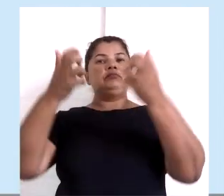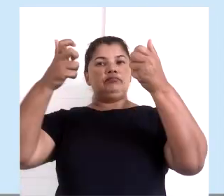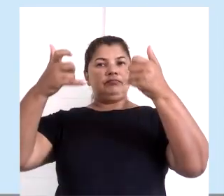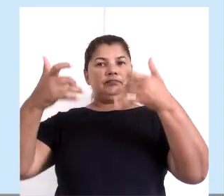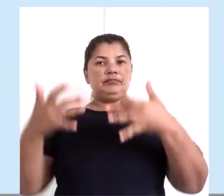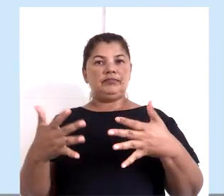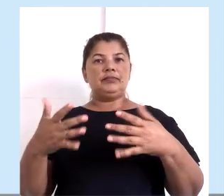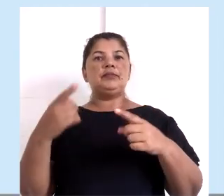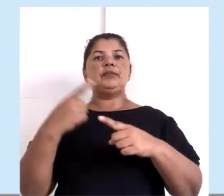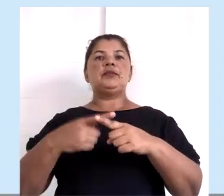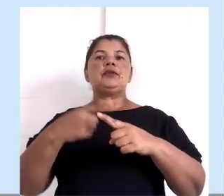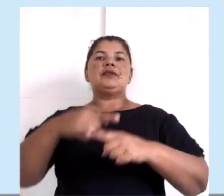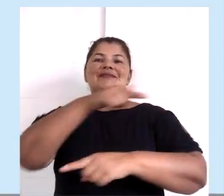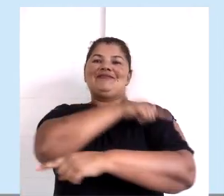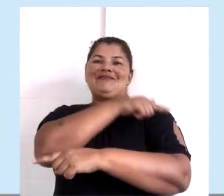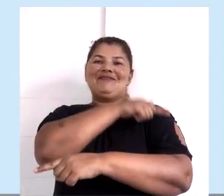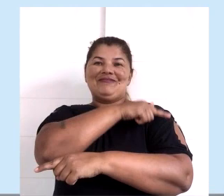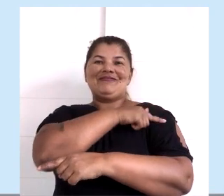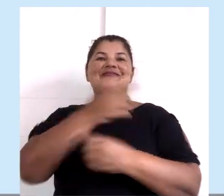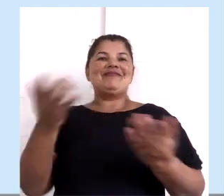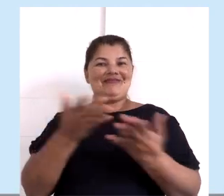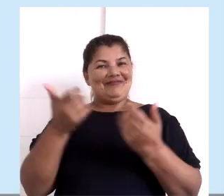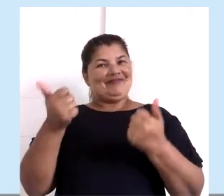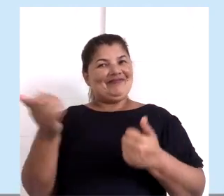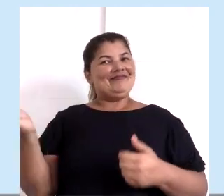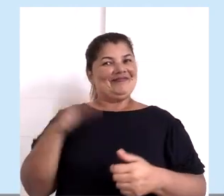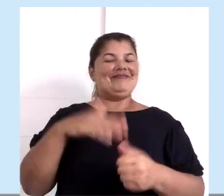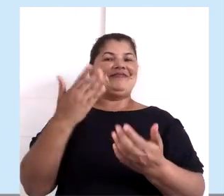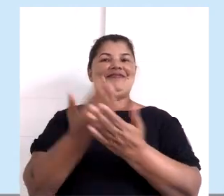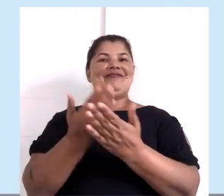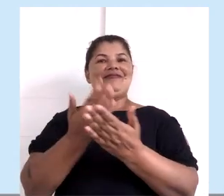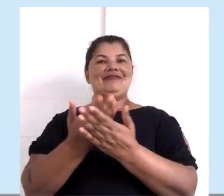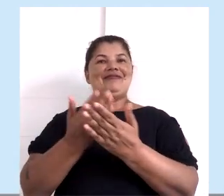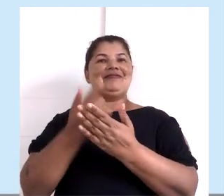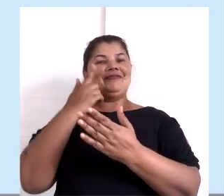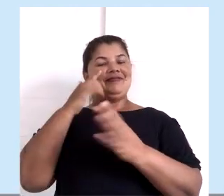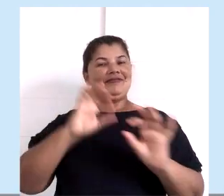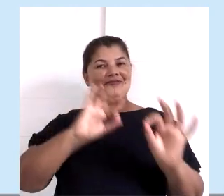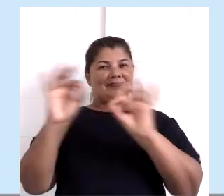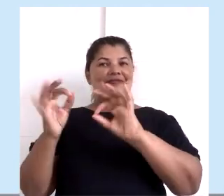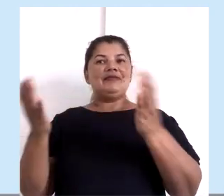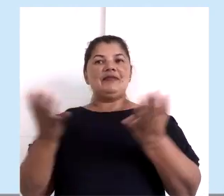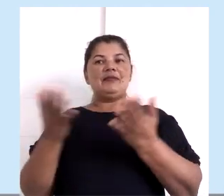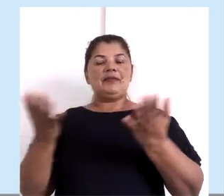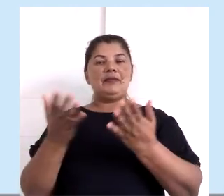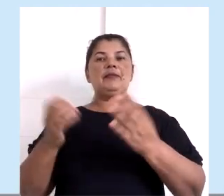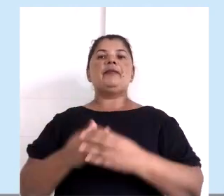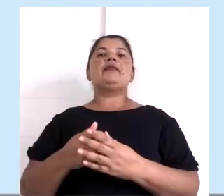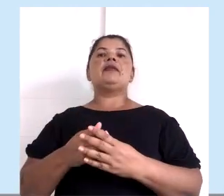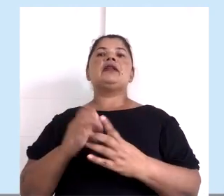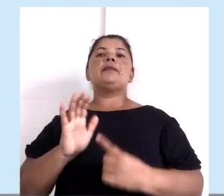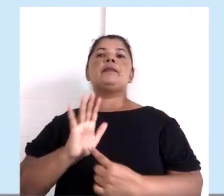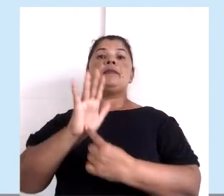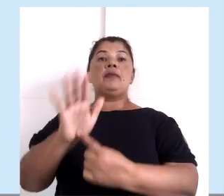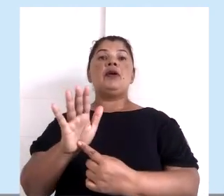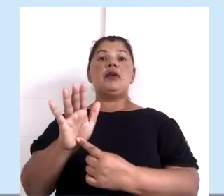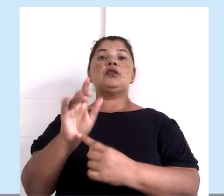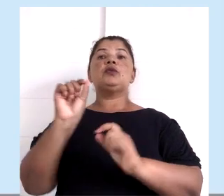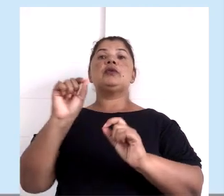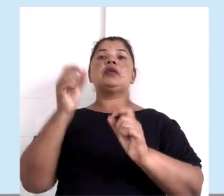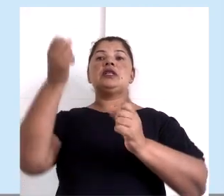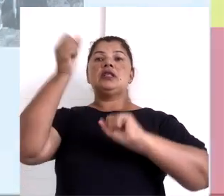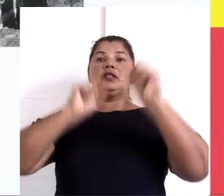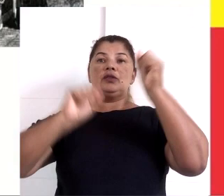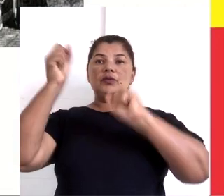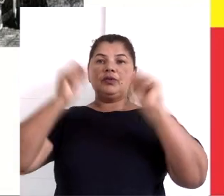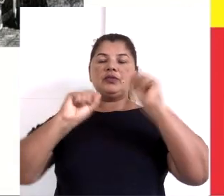falar. Ok, sétimo ano, vamos à aula. Acompanhe na tela, sétimo ano, por favor. A gente vai ver aí, né, a